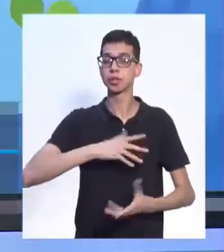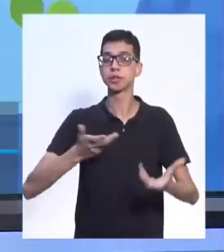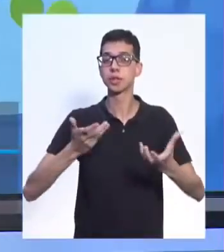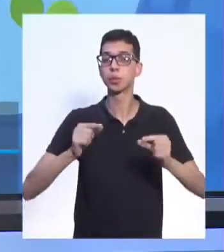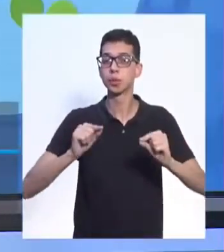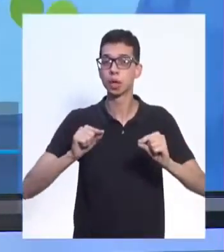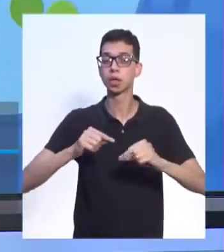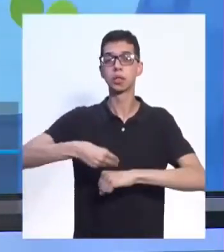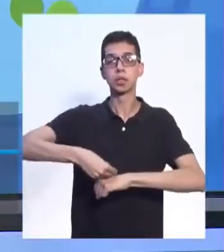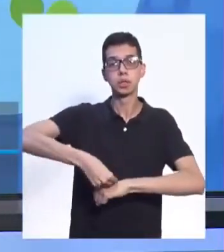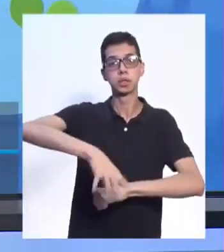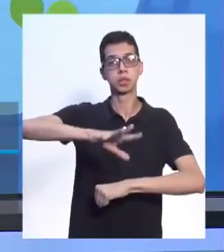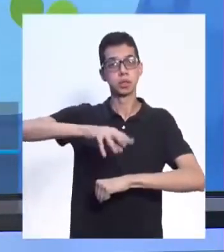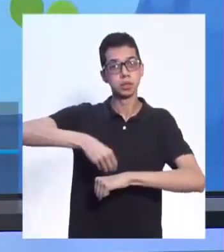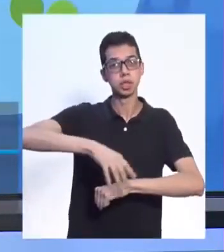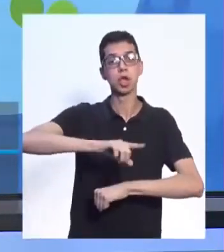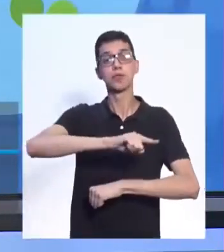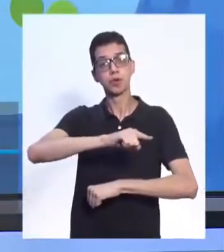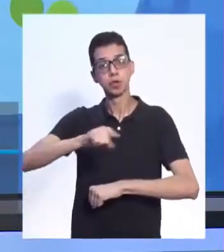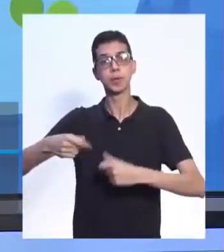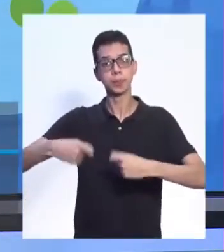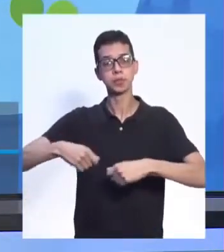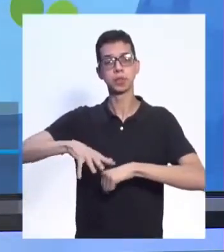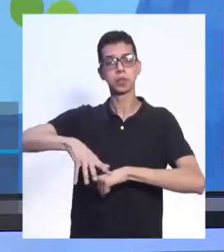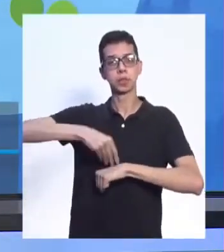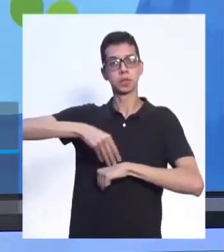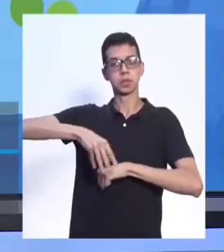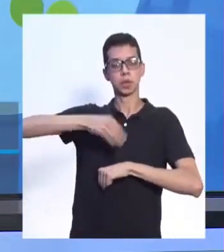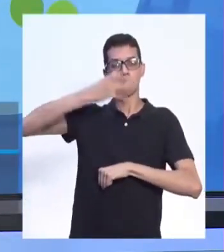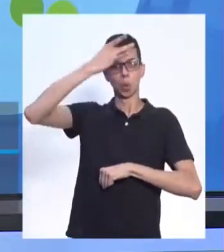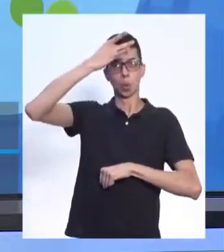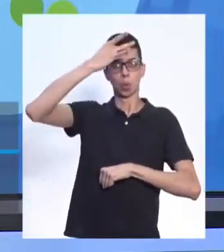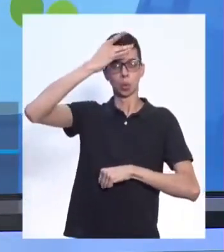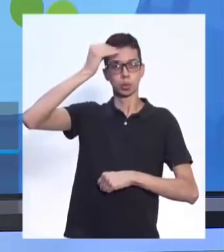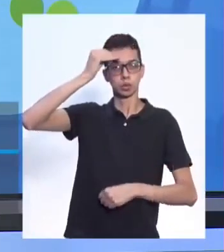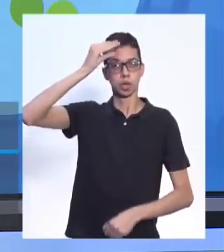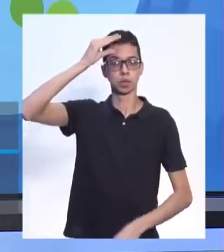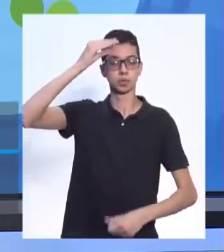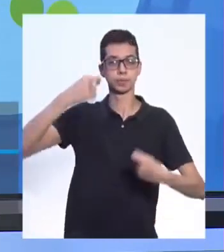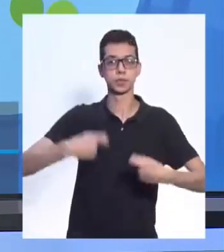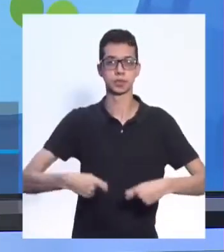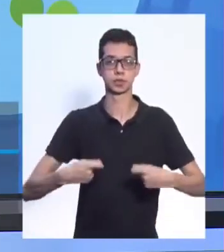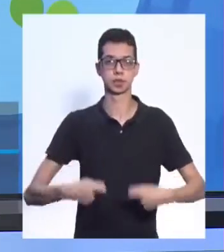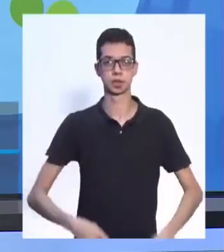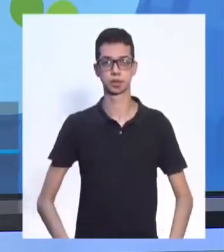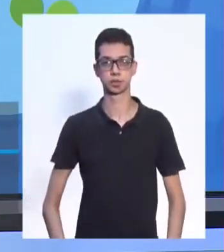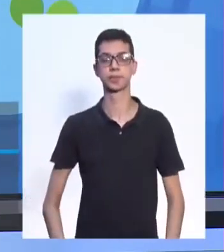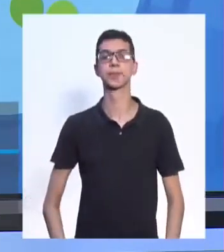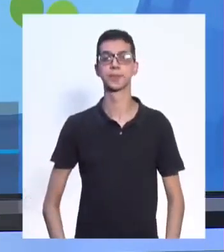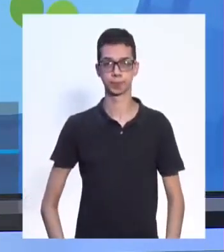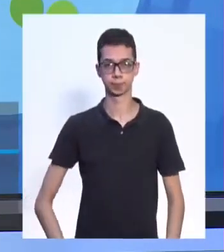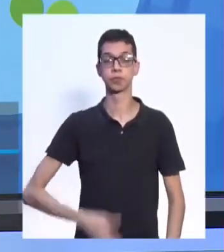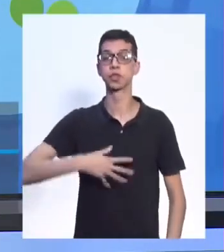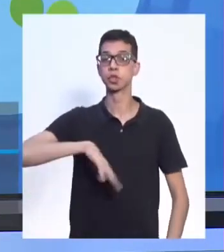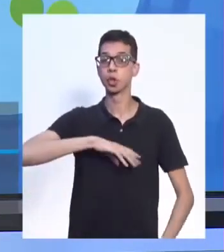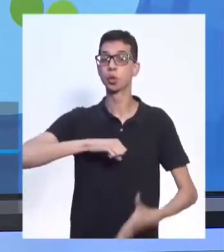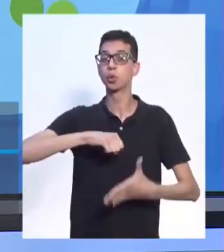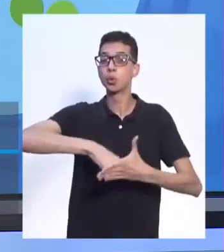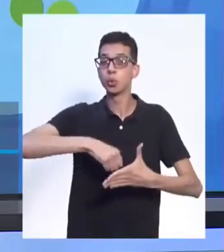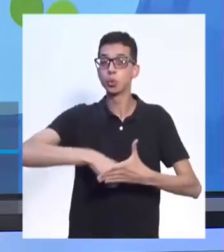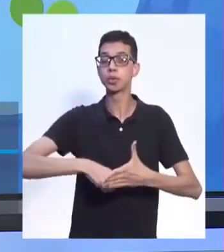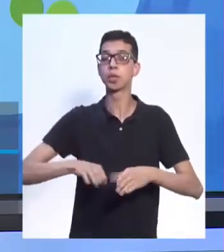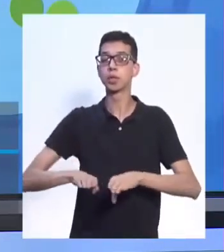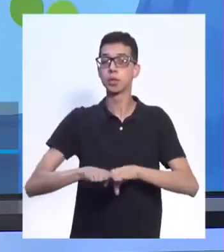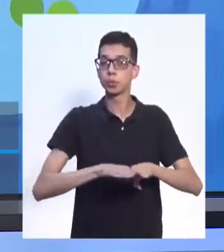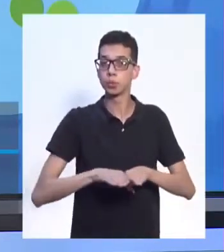em conjunto, porque é justamente uma luta pela igualdade. A questão é justamente a gente entender que, a partir do nosso momento, que a